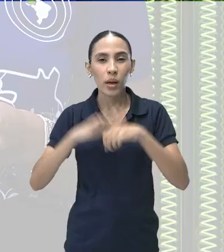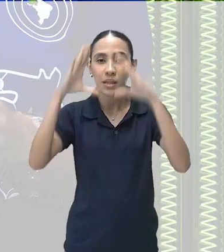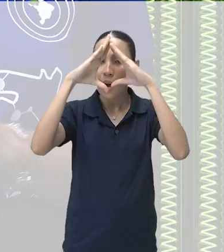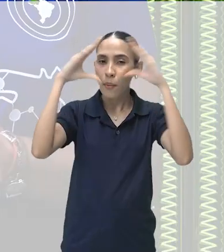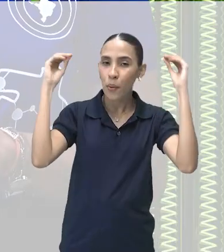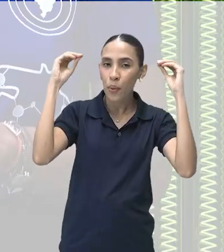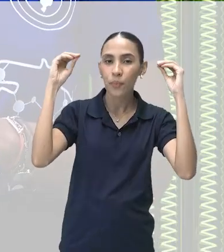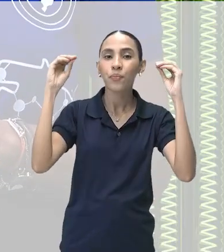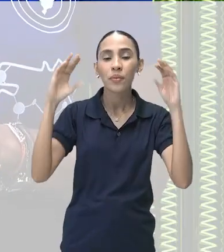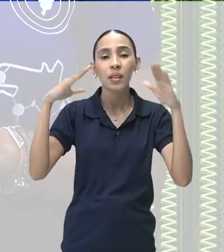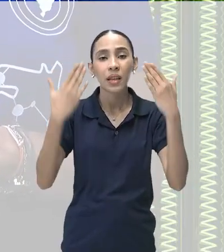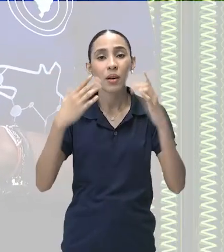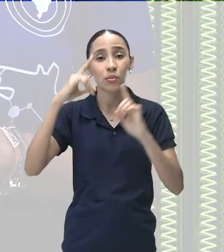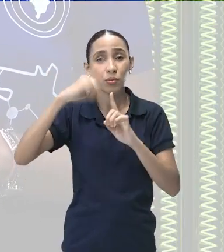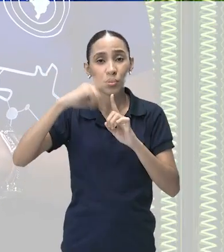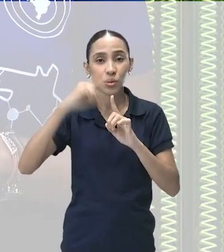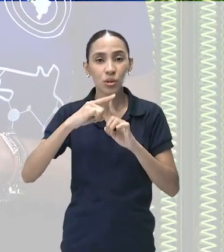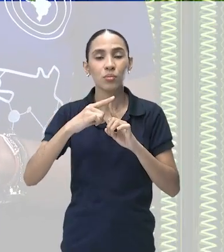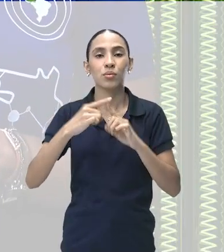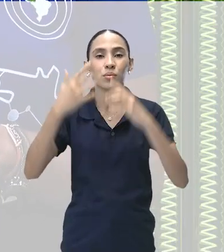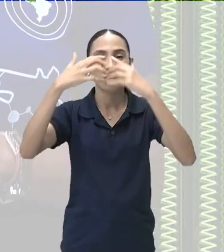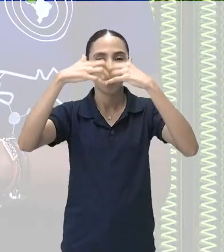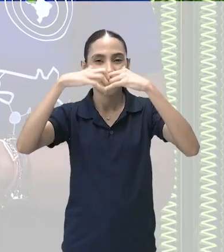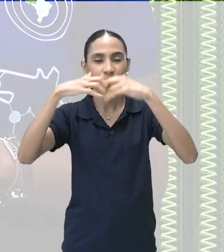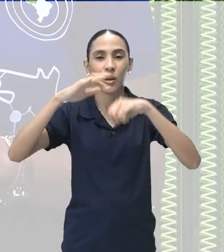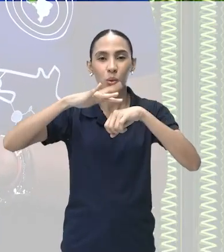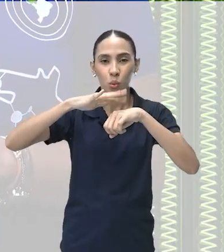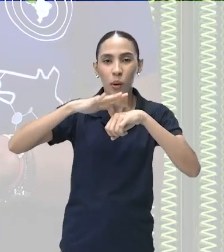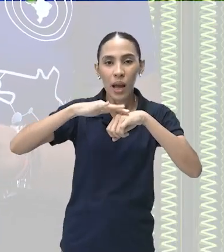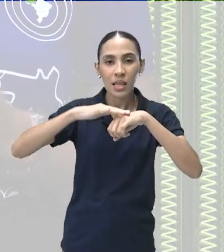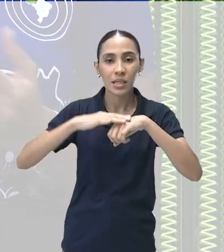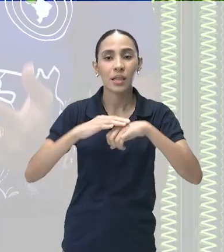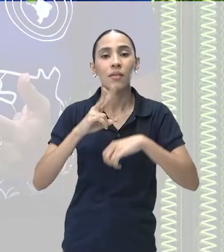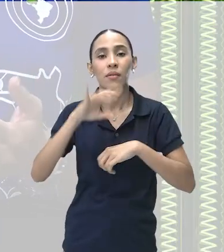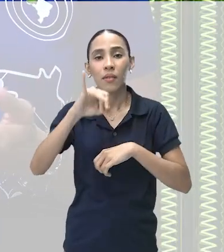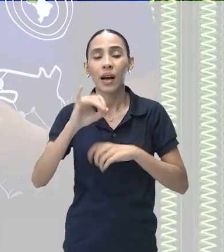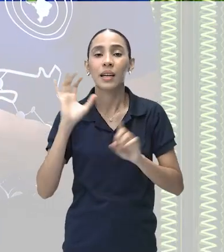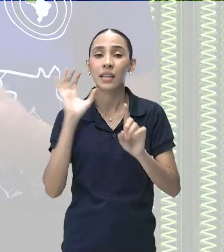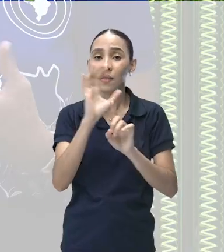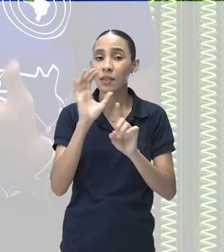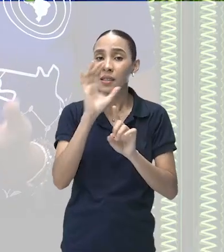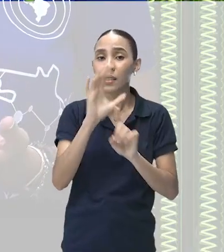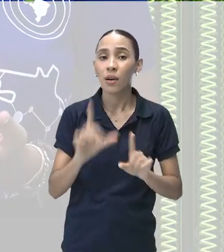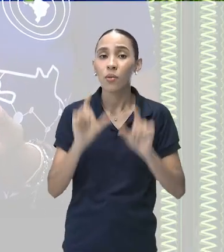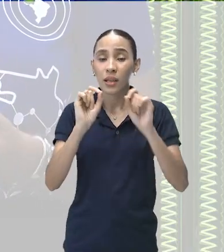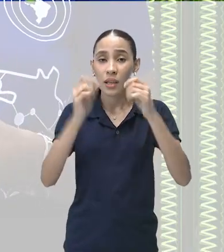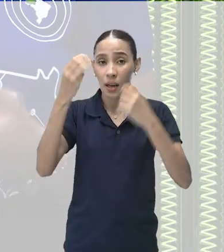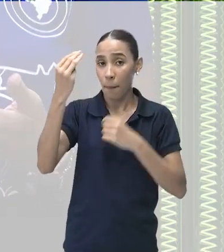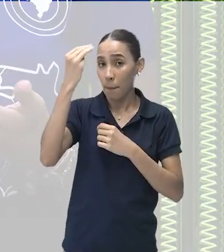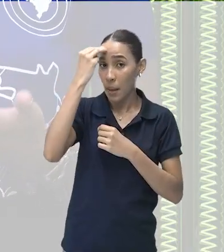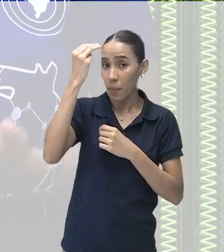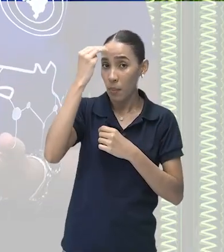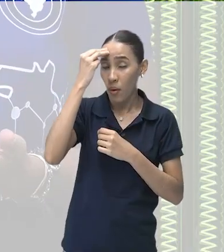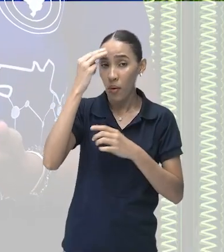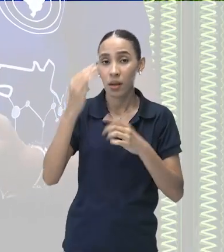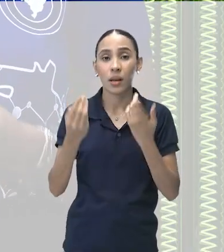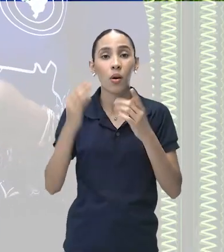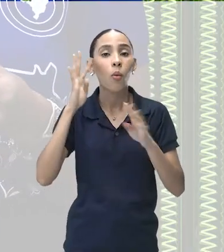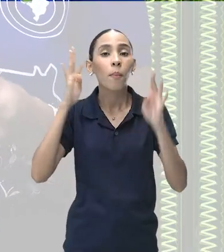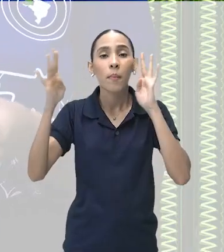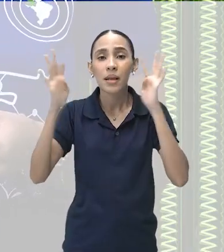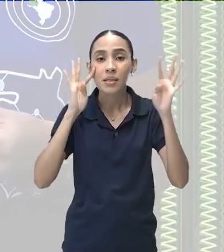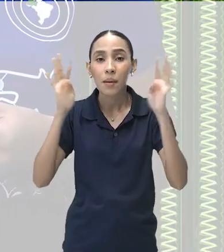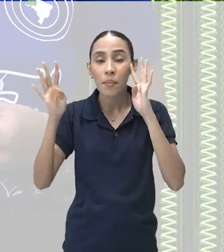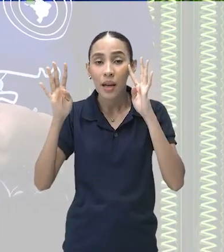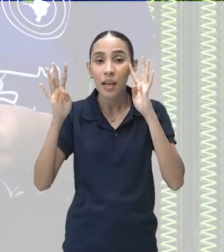uma condição neurodegenerativa progressiva que vai afetar a memória, o pensamento,